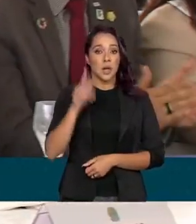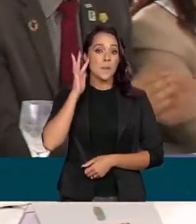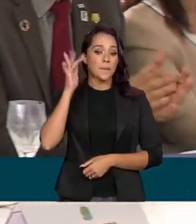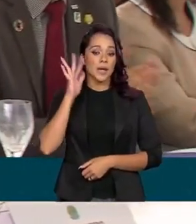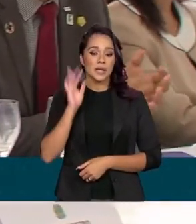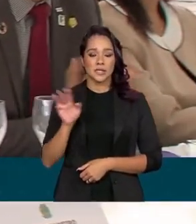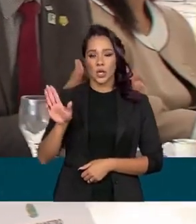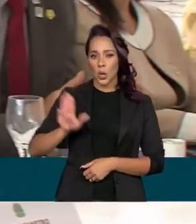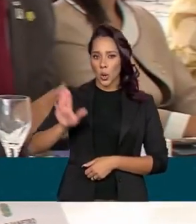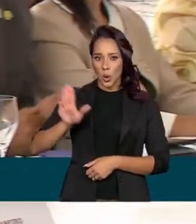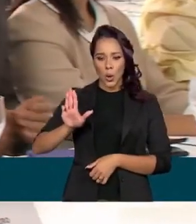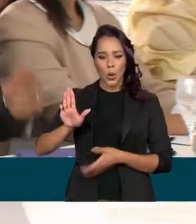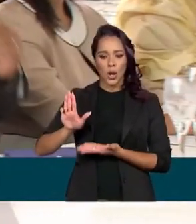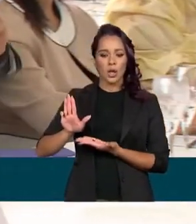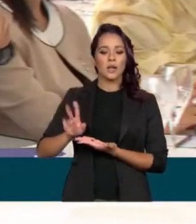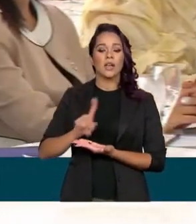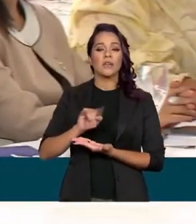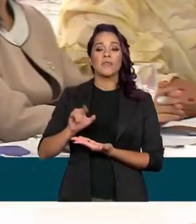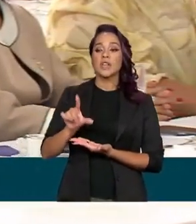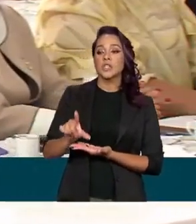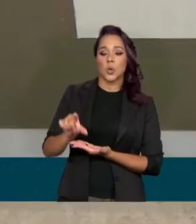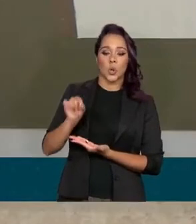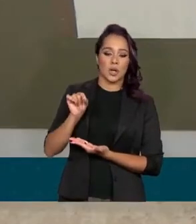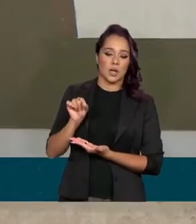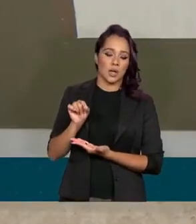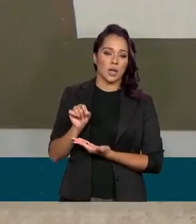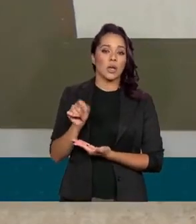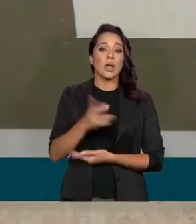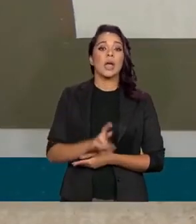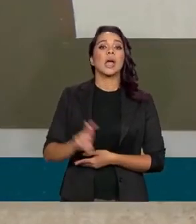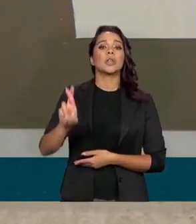não pensem que o Lula vai escolher